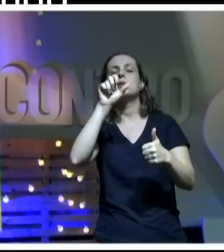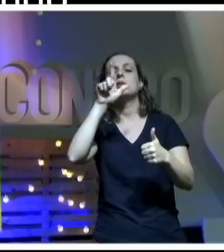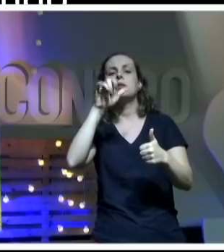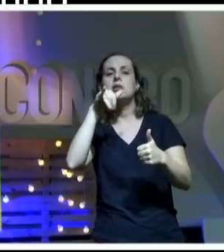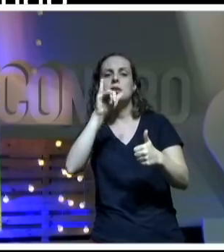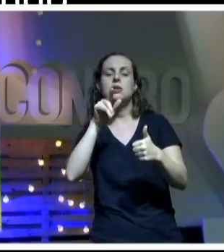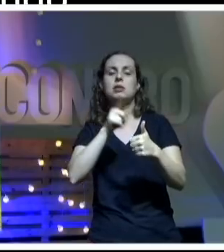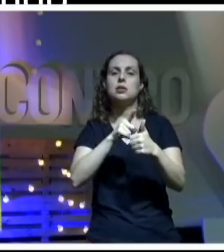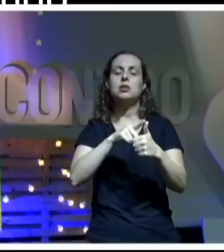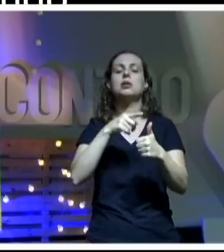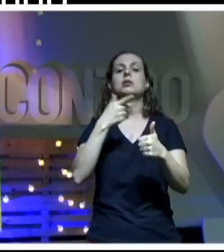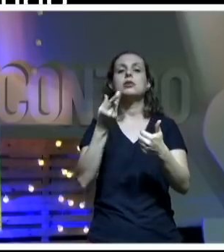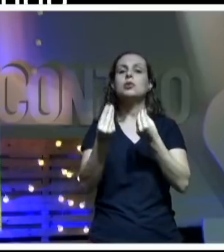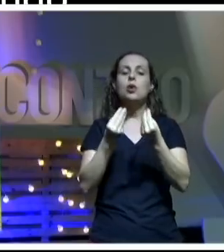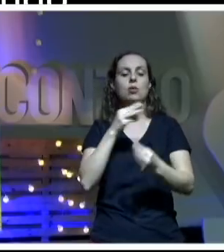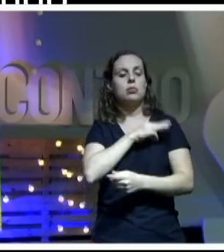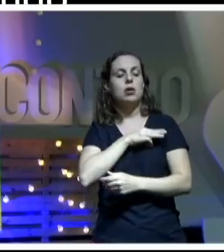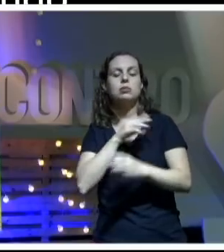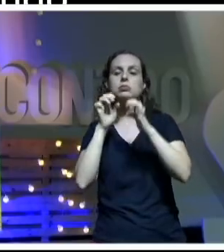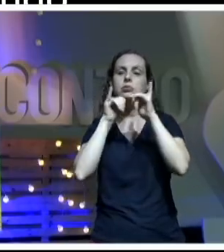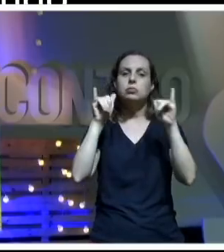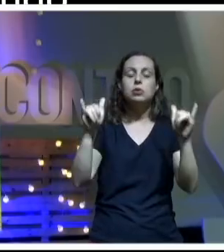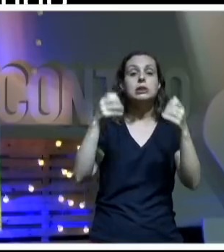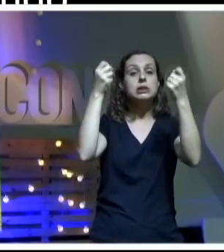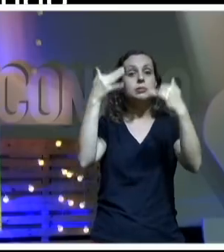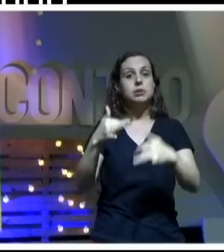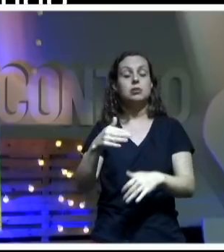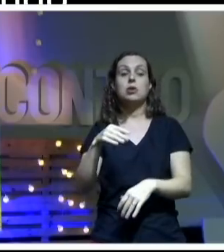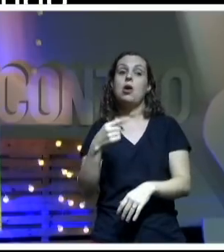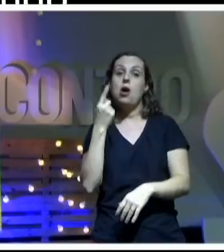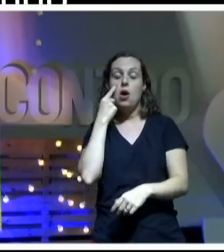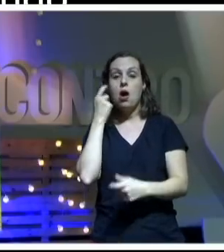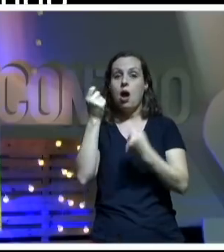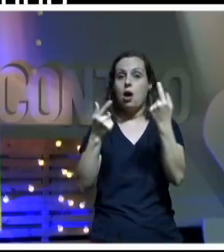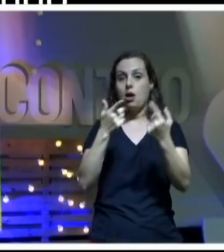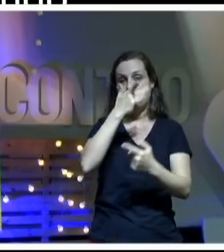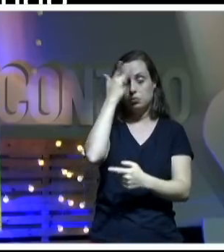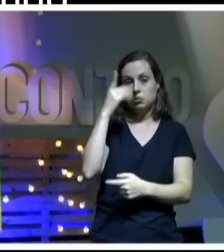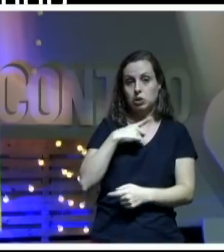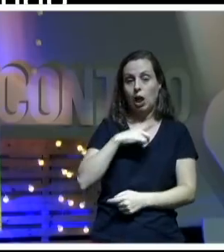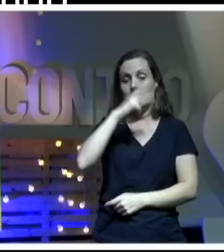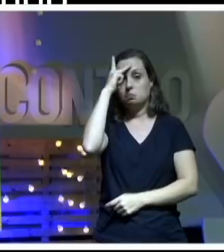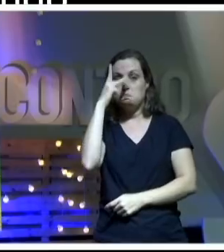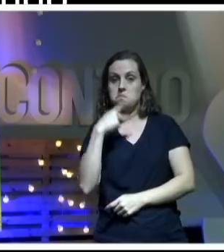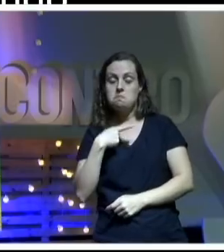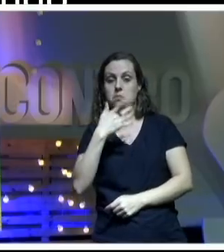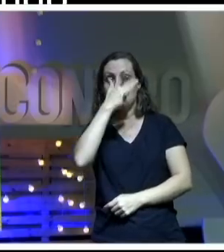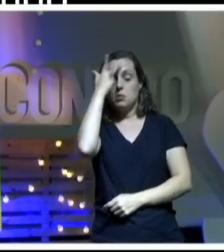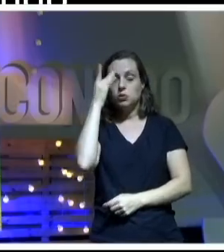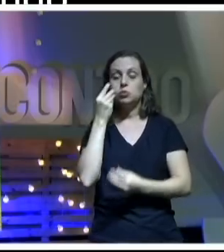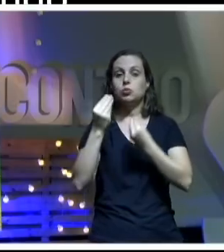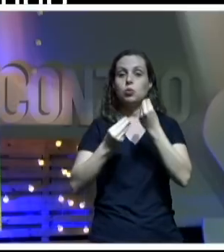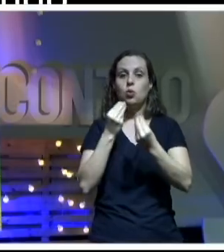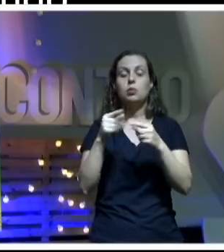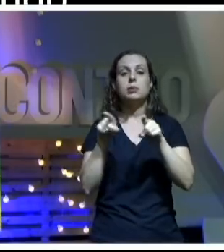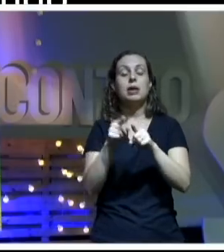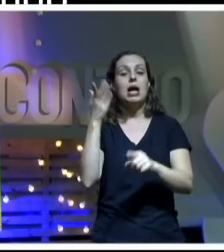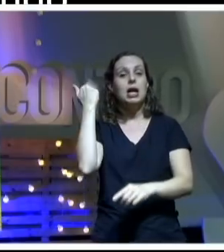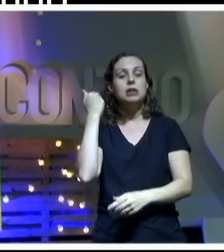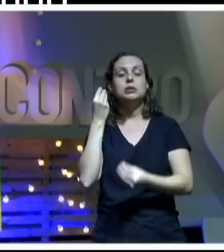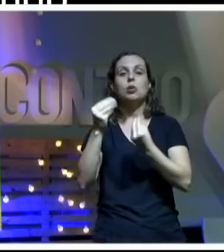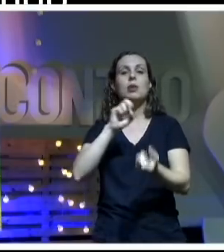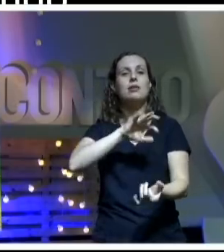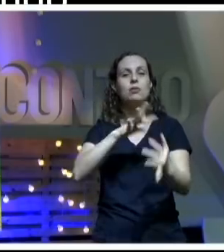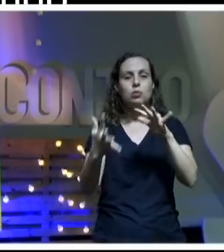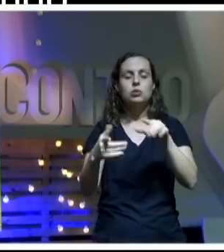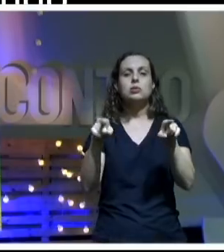conversão pessoal individualista e depois lhe mandava volta para as igrejas que essas pessoas trabalhavam na revolução industrial 16